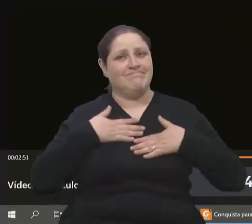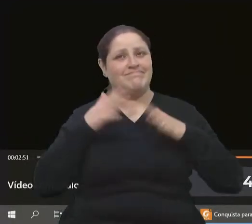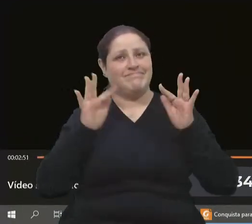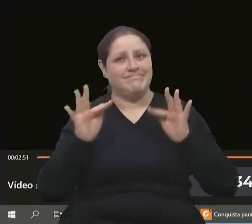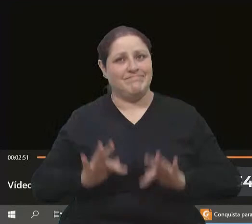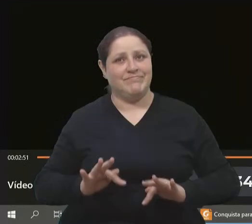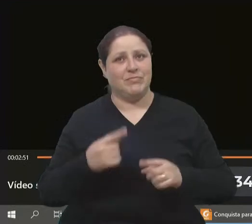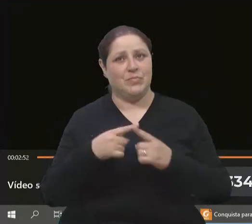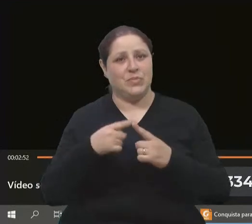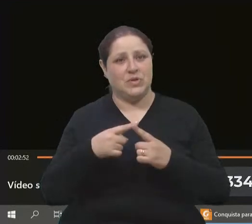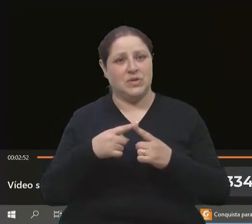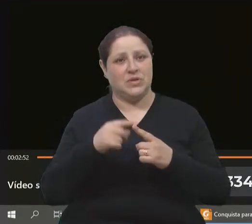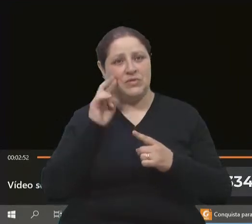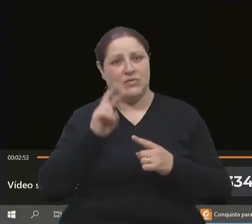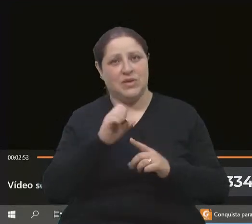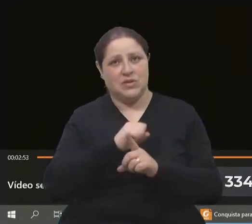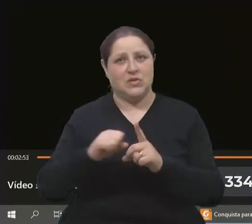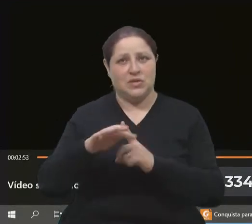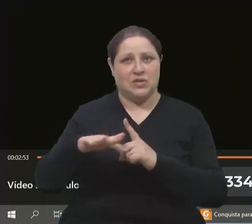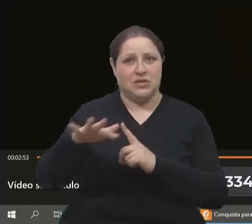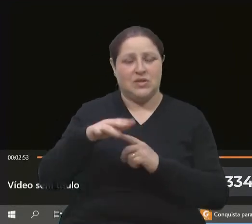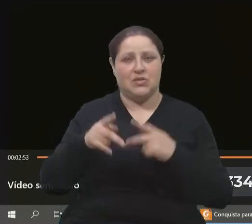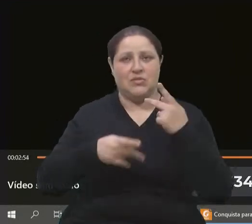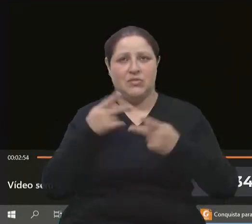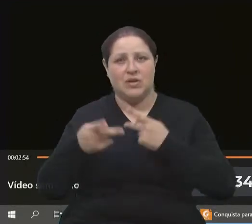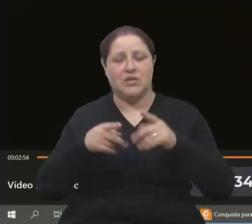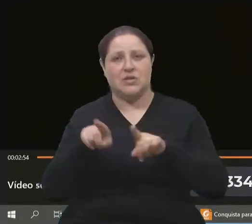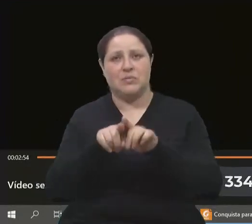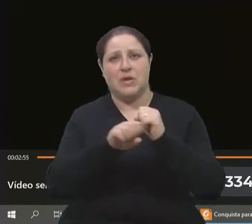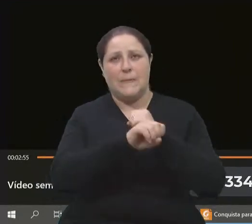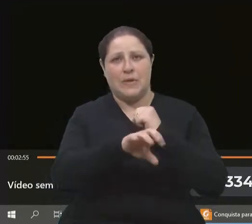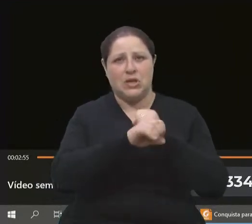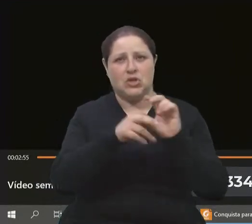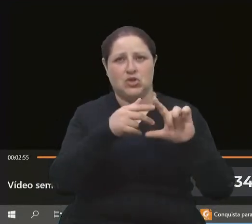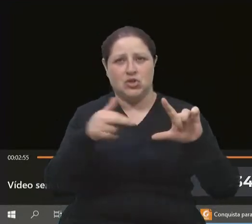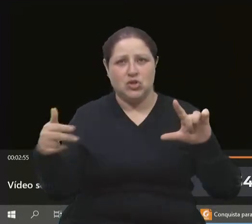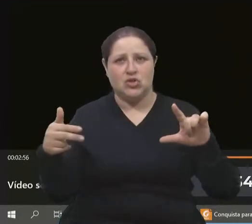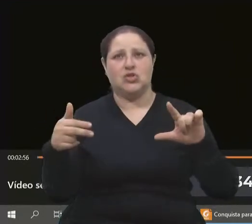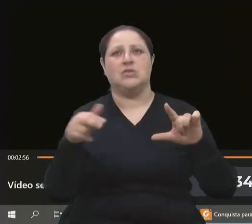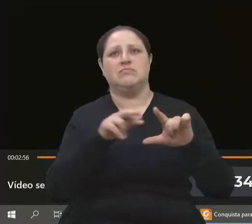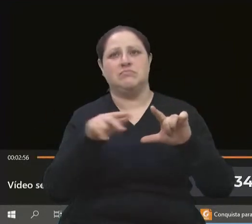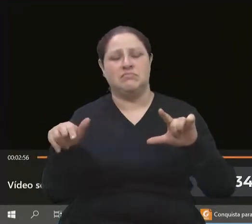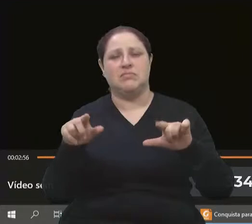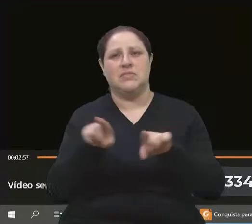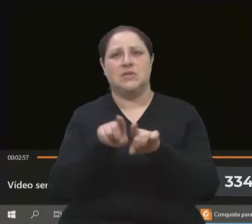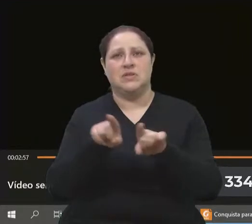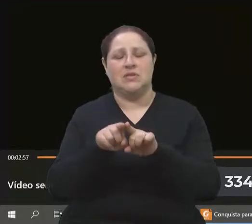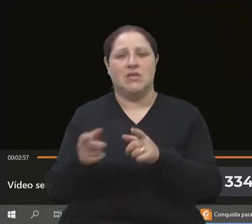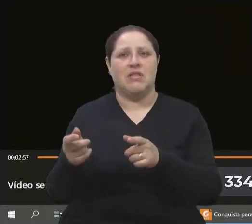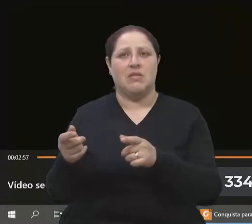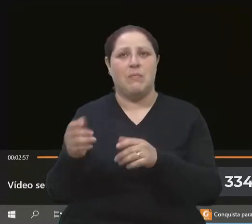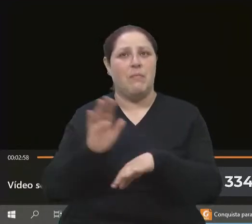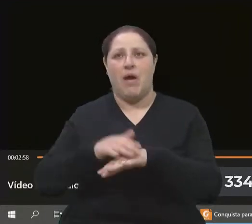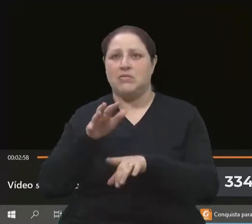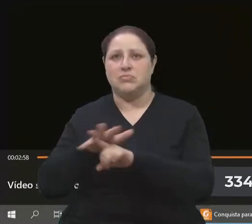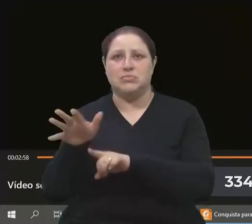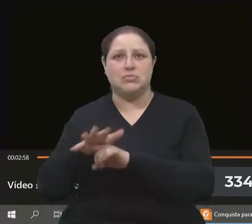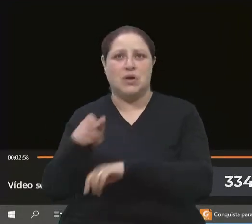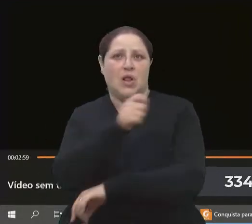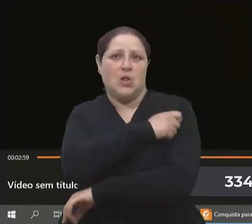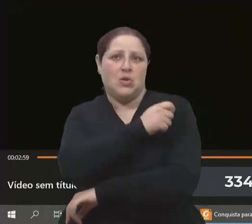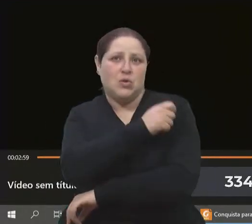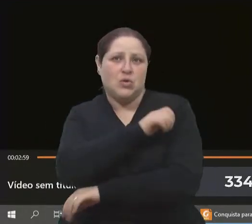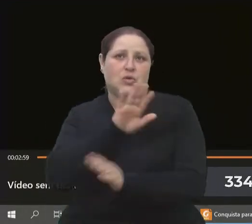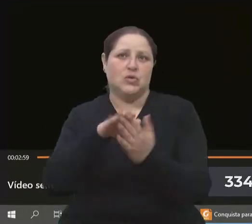própria sociedade, da própria mídia, e isso traz alunos para a escola, traz uma